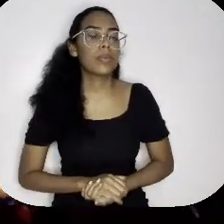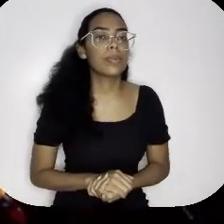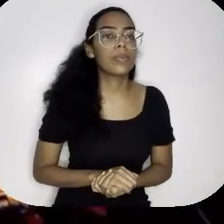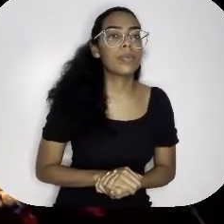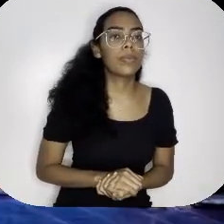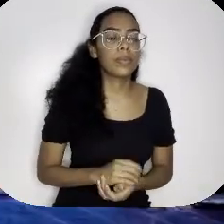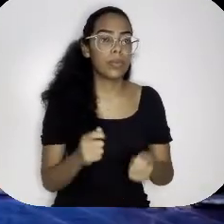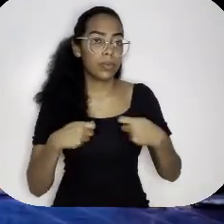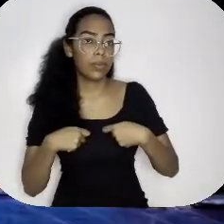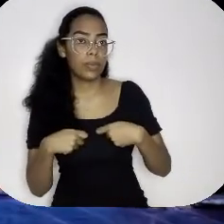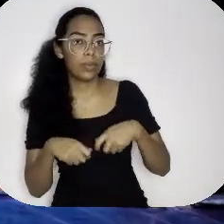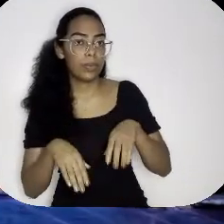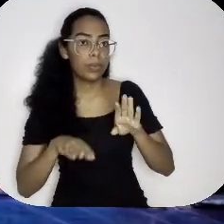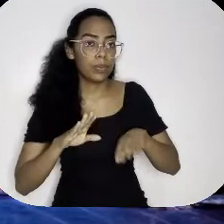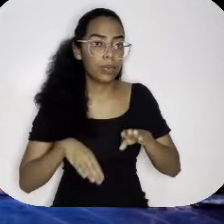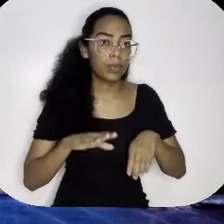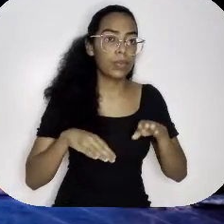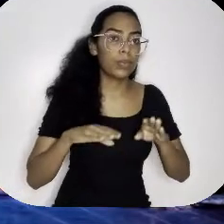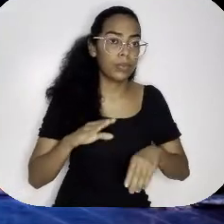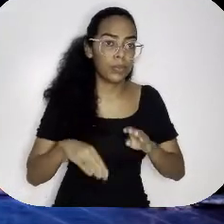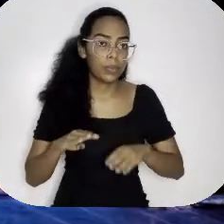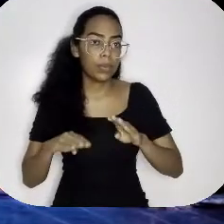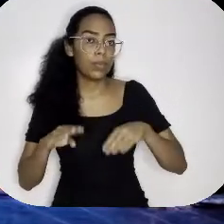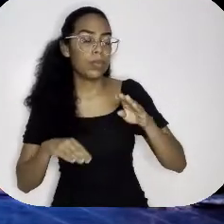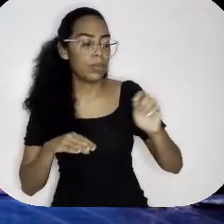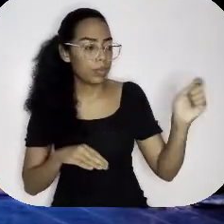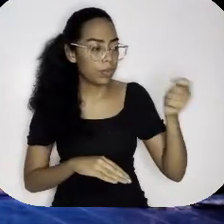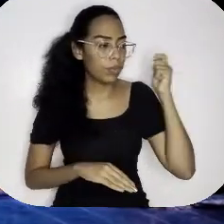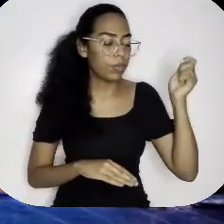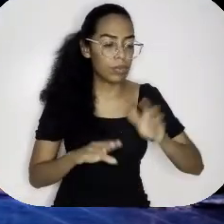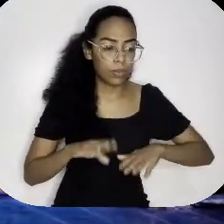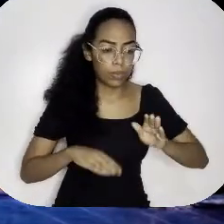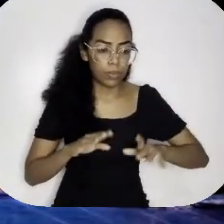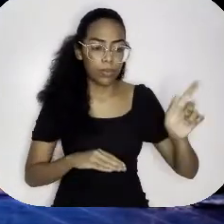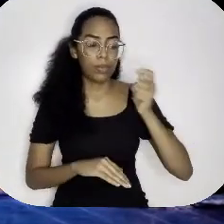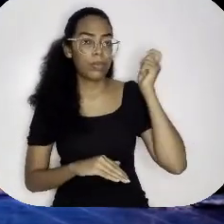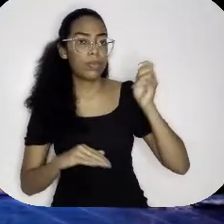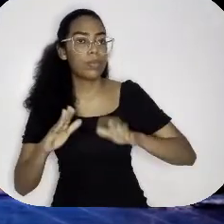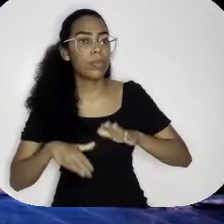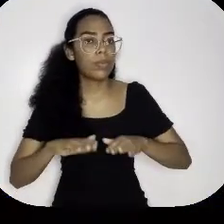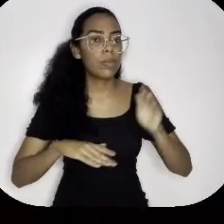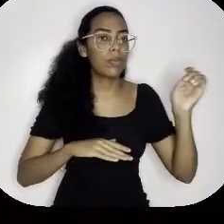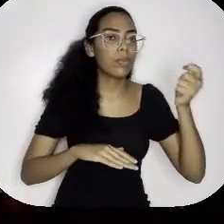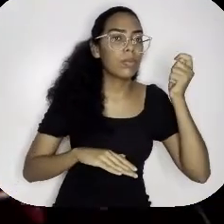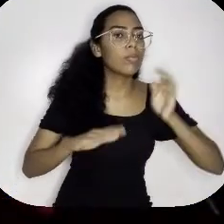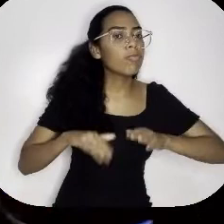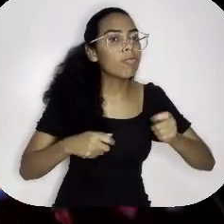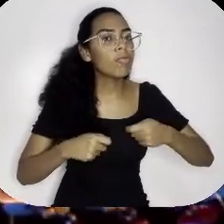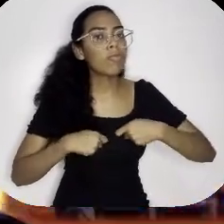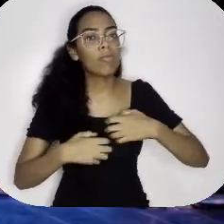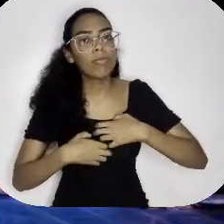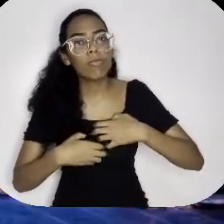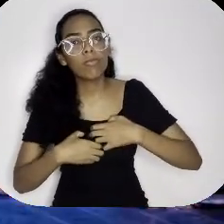curar. Ser obaluaê, atotô, meu tambor ainda toca.